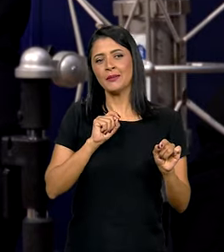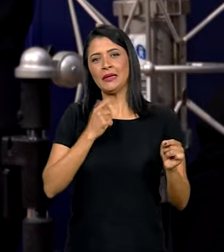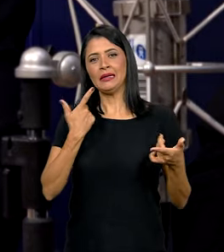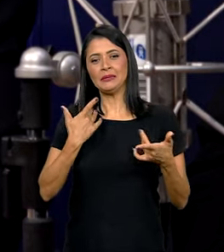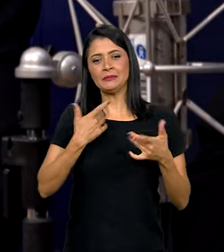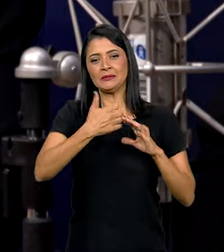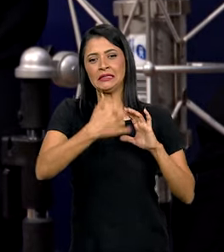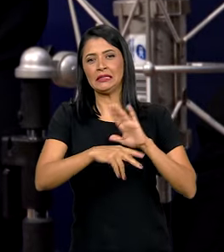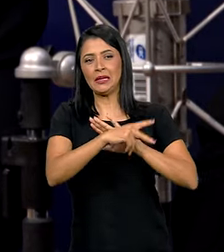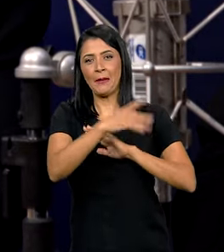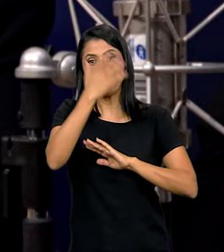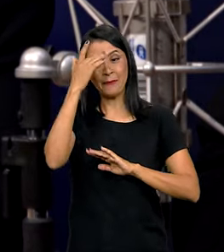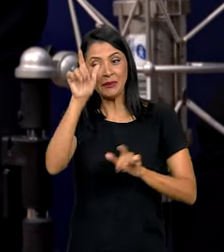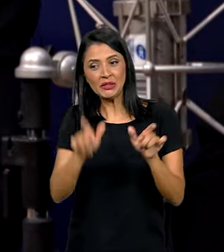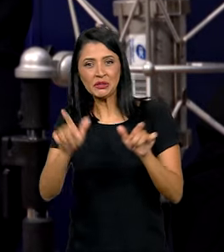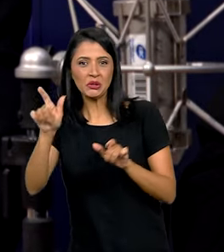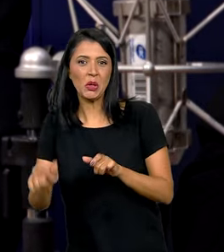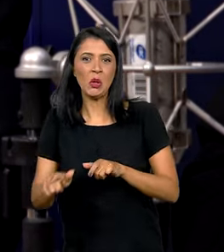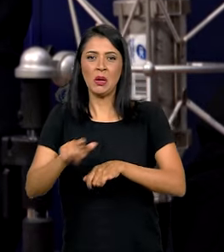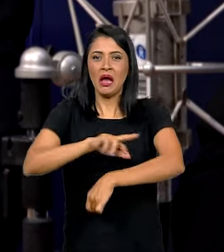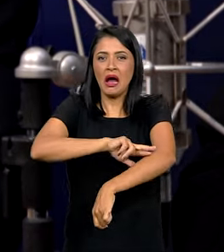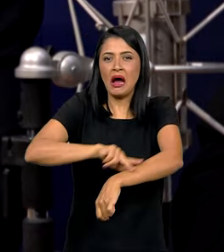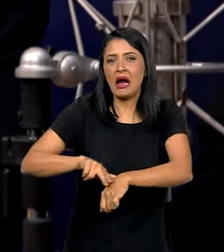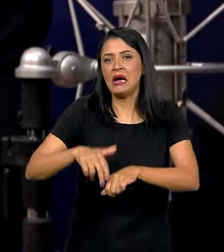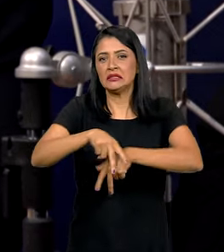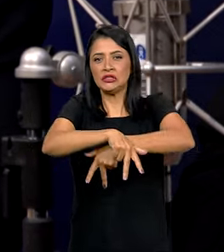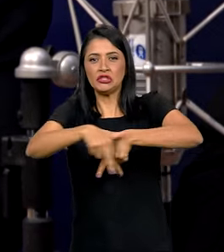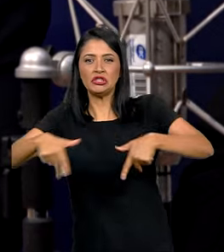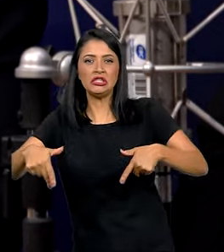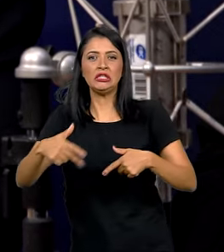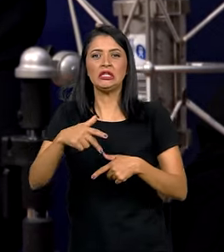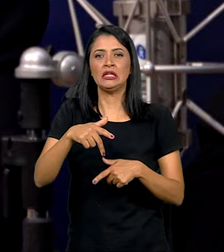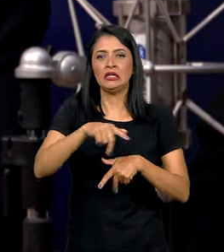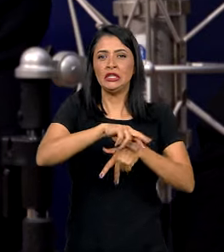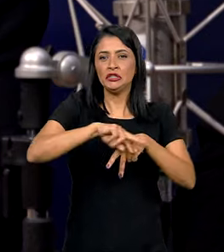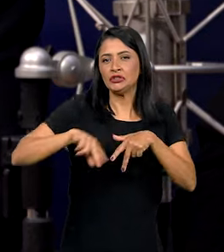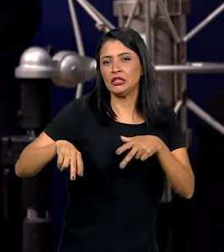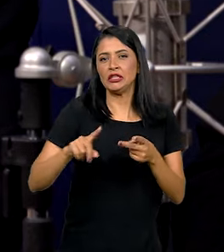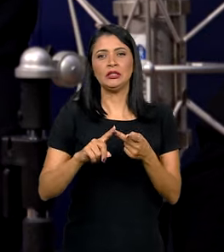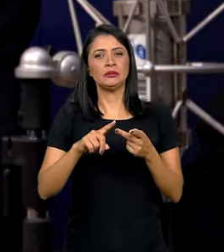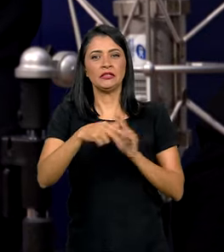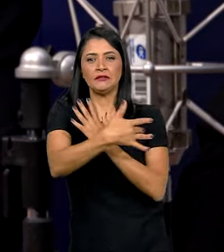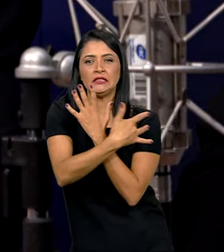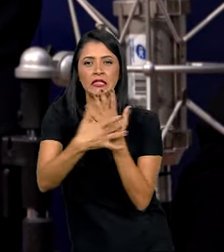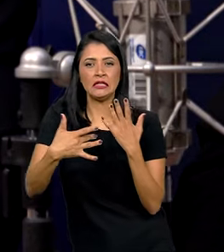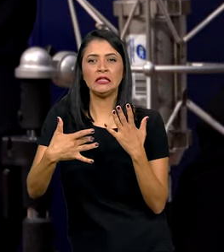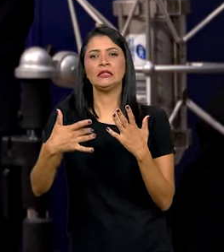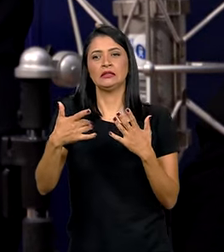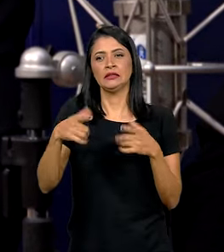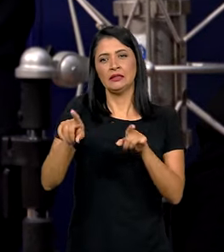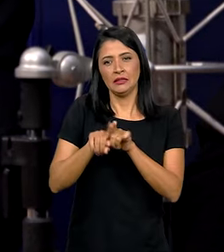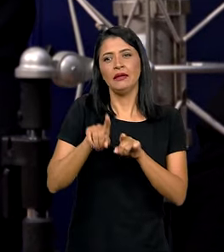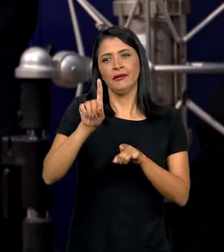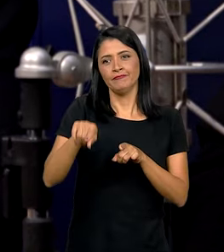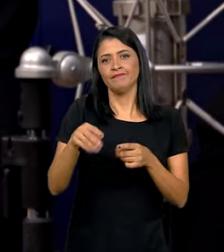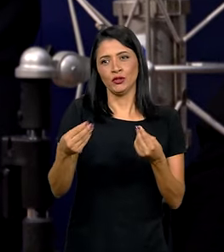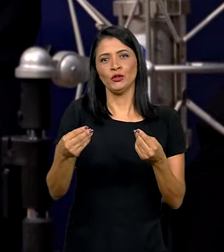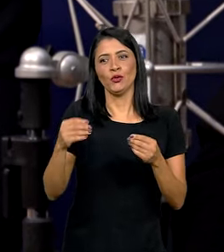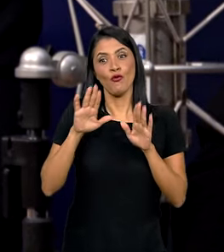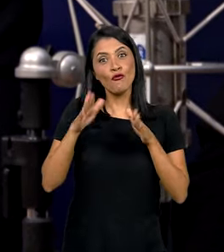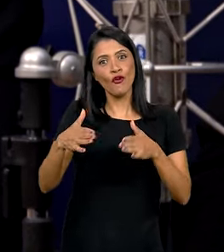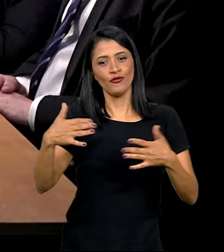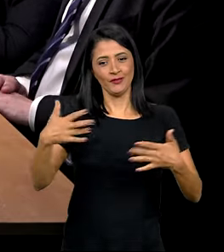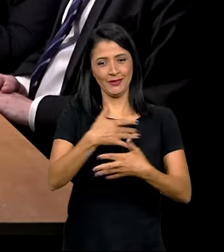aspecto né dos indivíduos seja raça etnia gênero e e deficiência também né quando a gente tá pautando a questão de das cidades